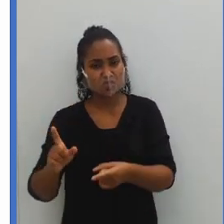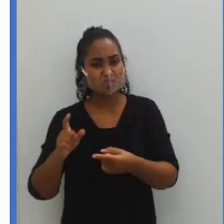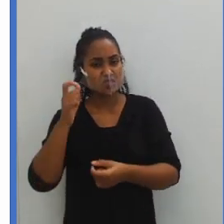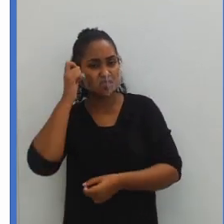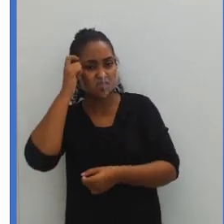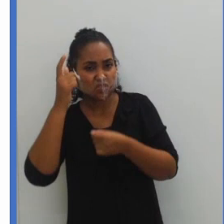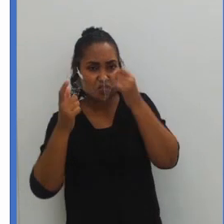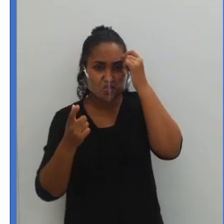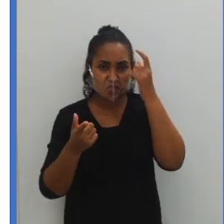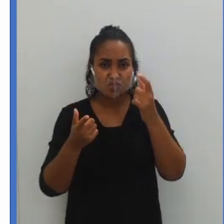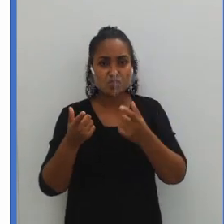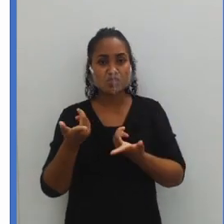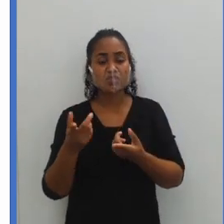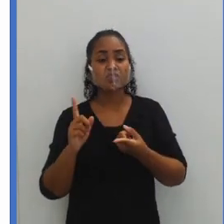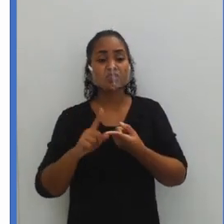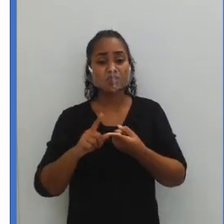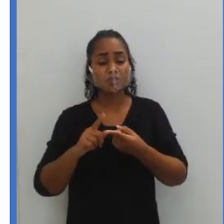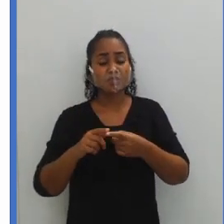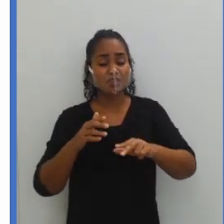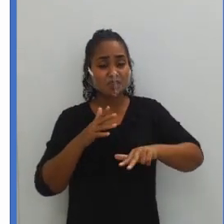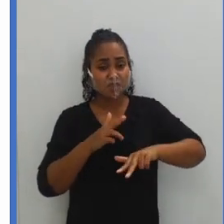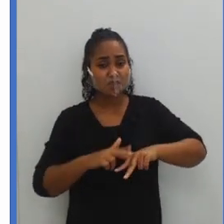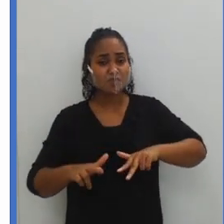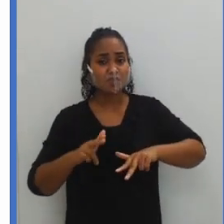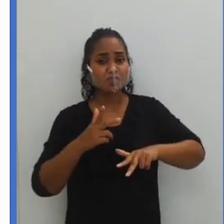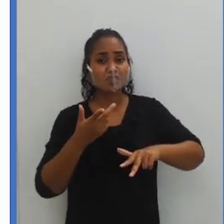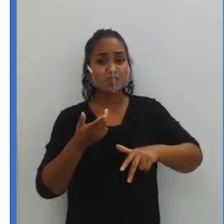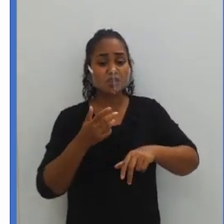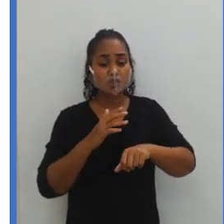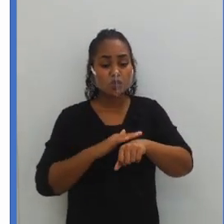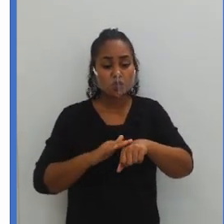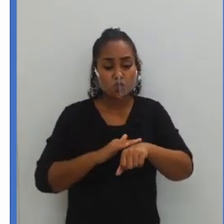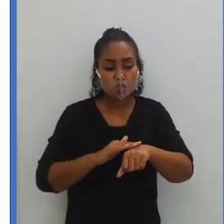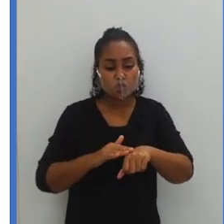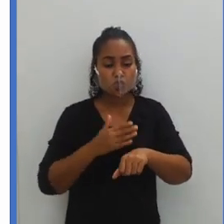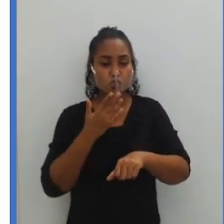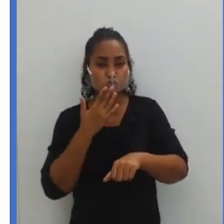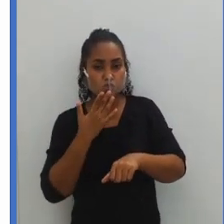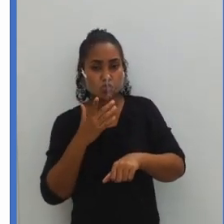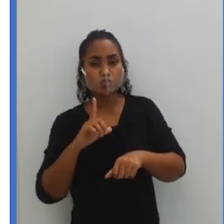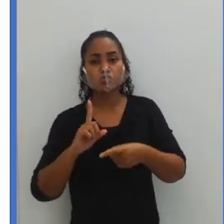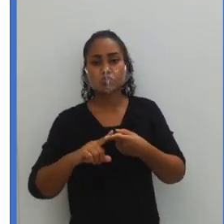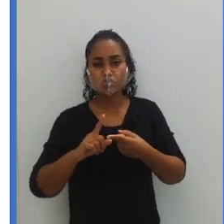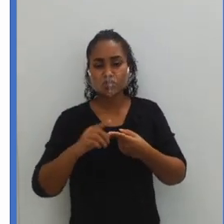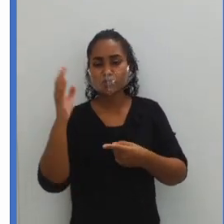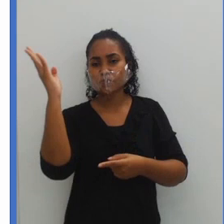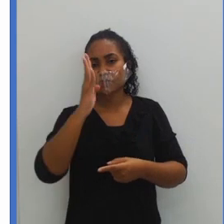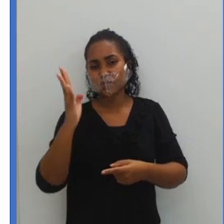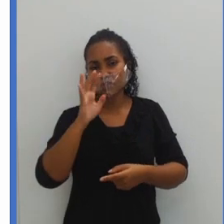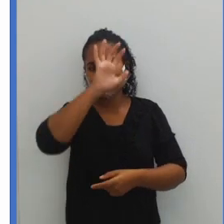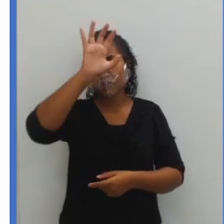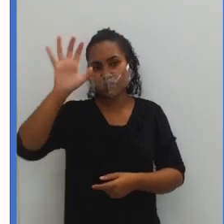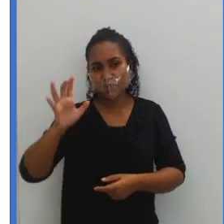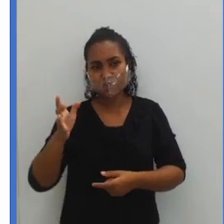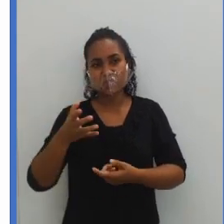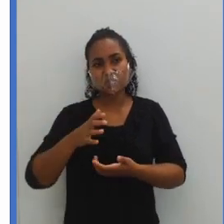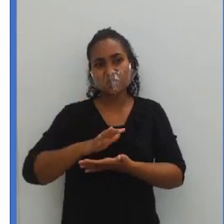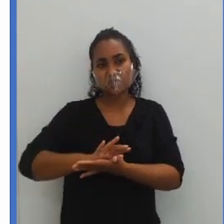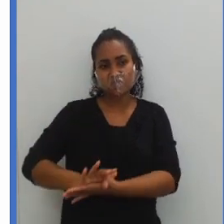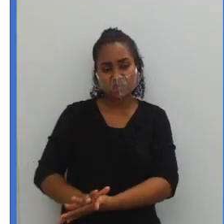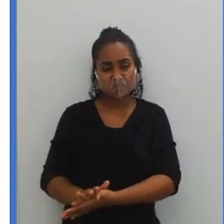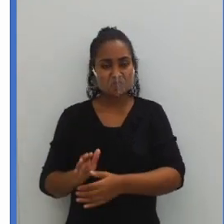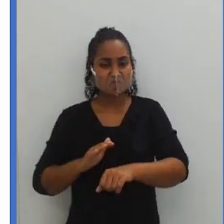pessoas, ideias. Refere-se também à sexualidade, à raça, à nacionalidade, etc. Intolerância